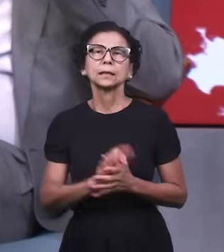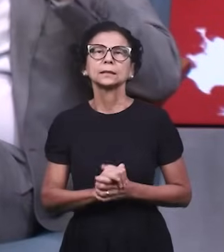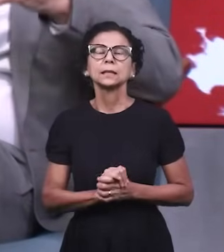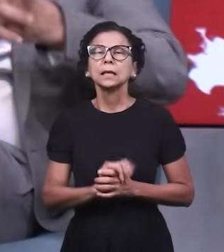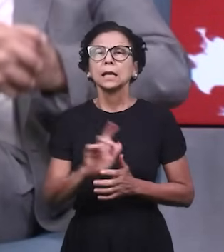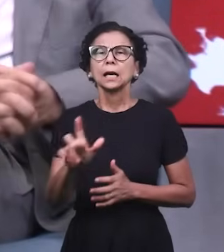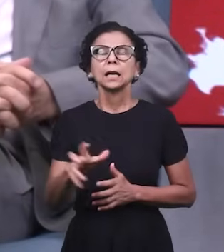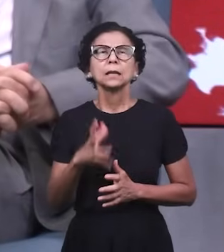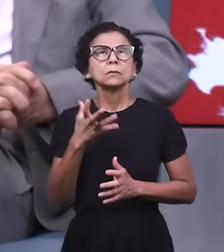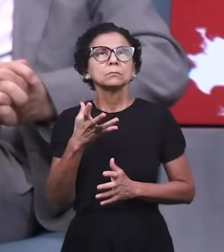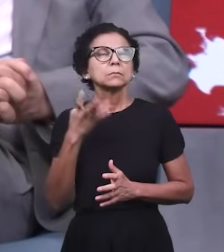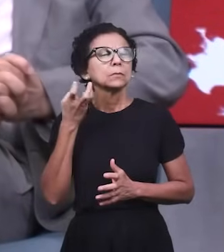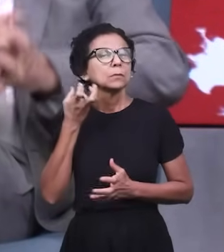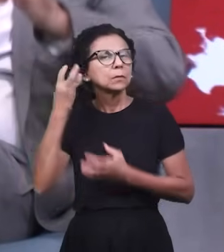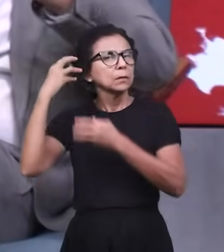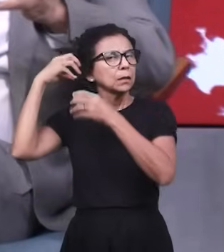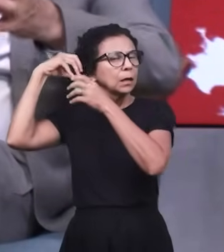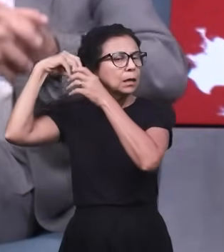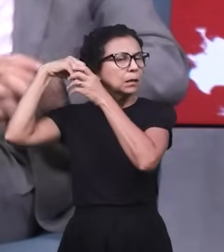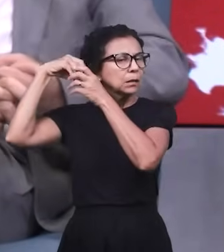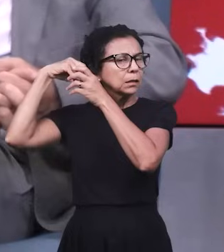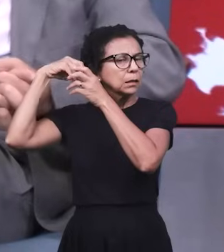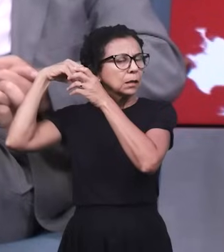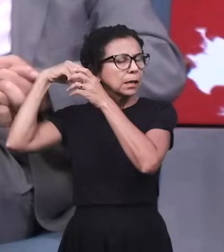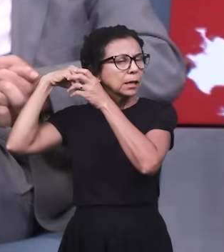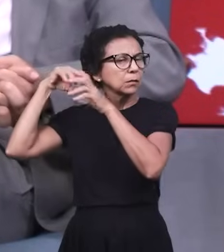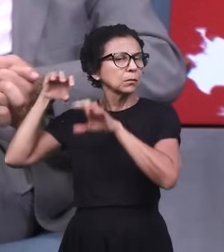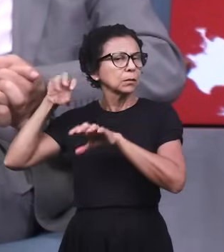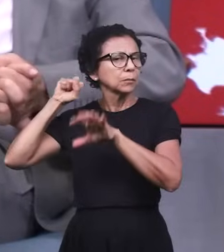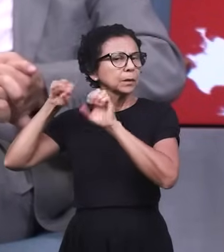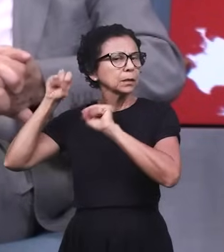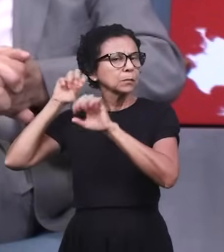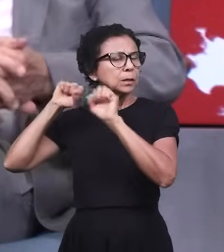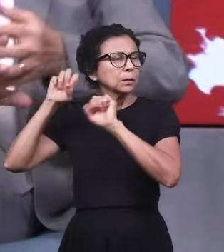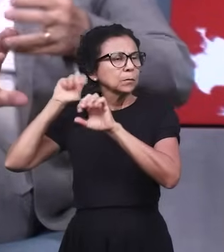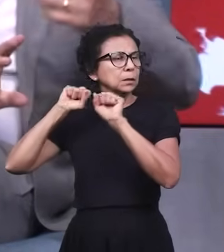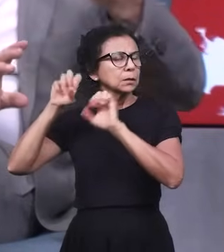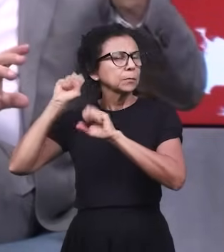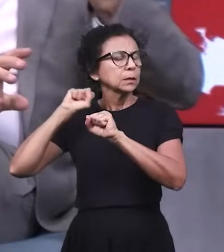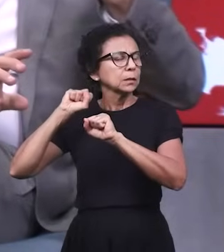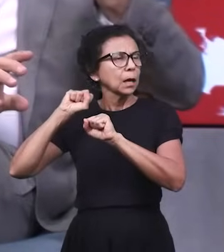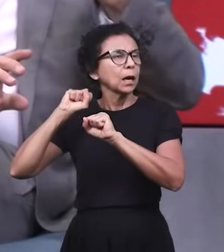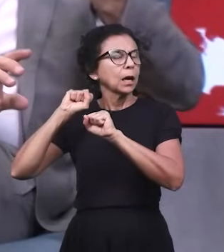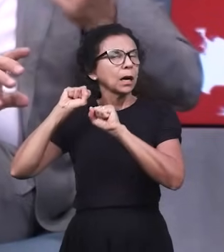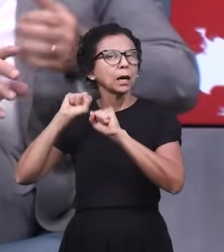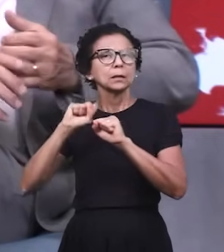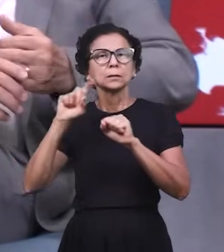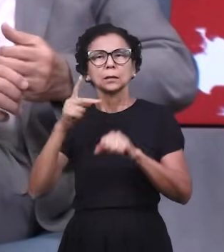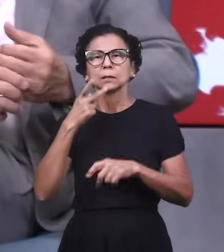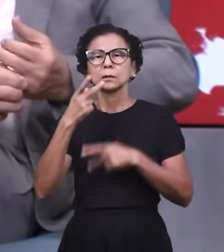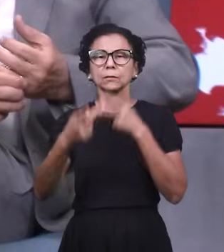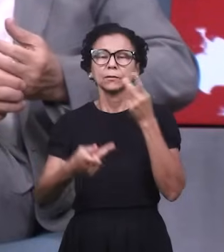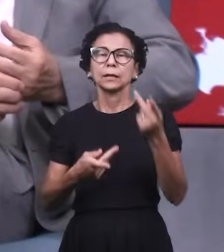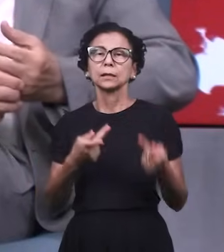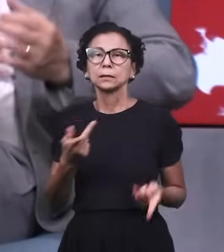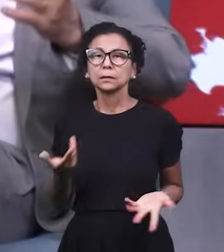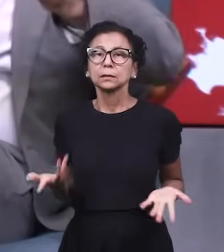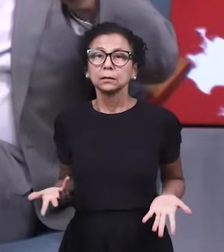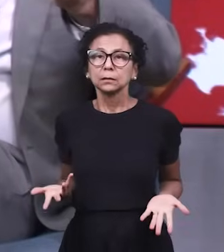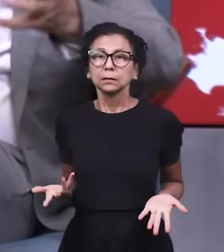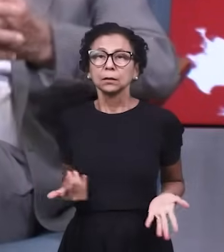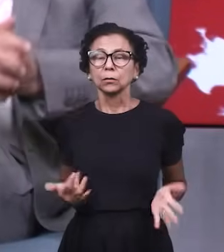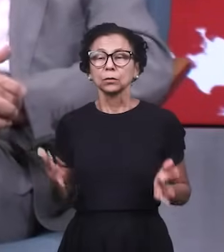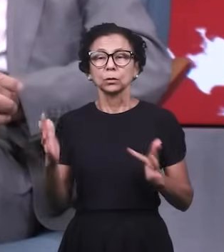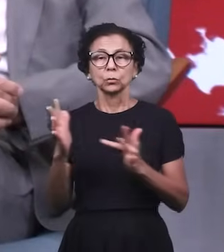fonador é como se fosse um instrumento de sopro. O cérebro comanda isso. Então, quando Jesus cura o surdo-mudo, o que ele faz?